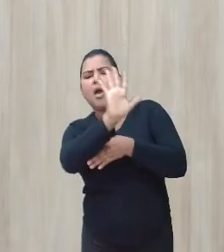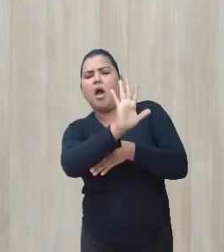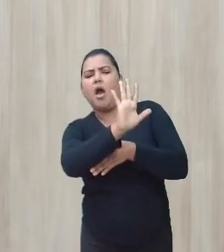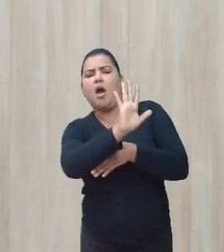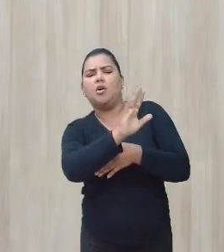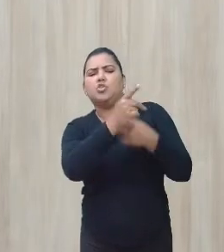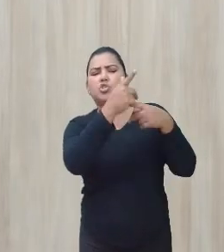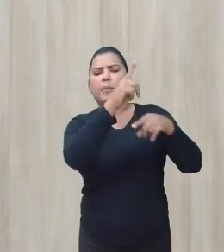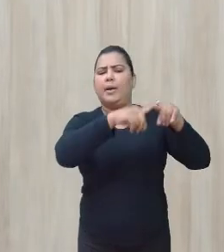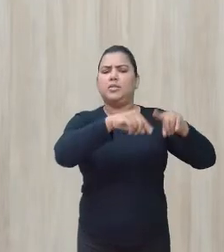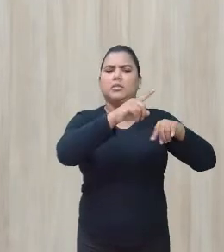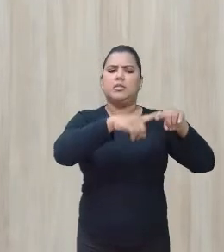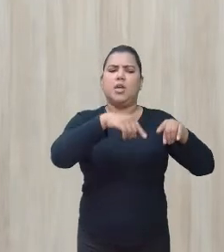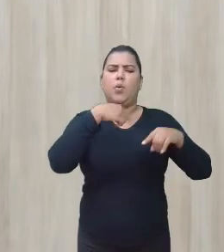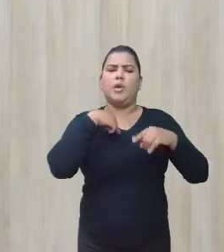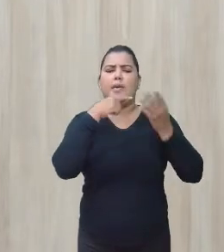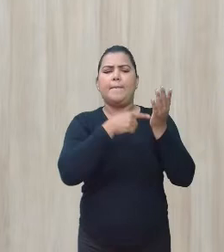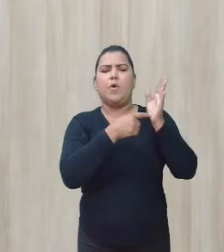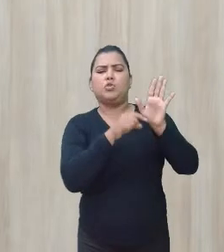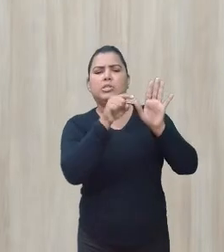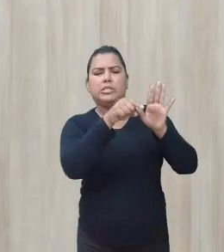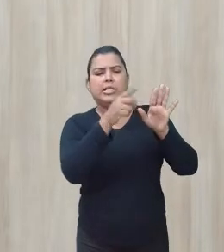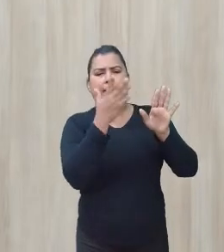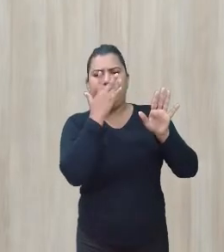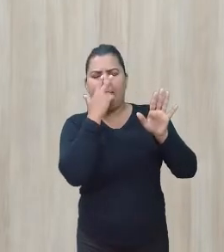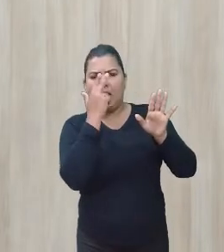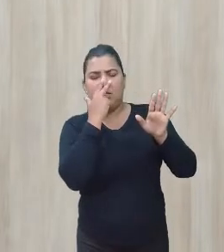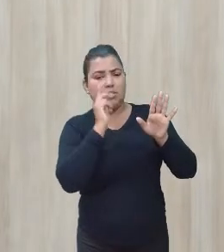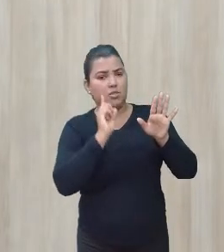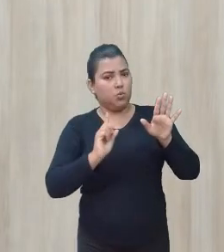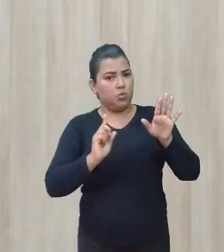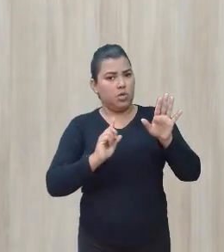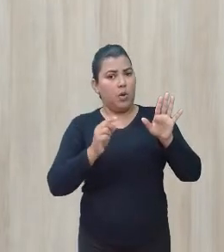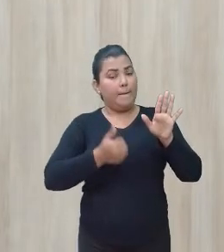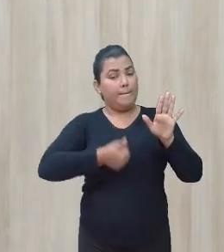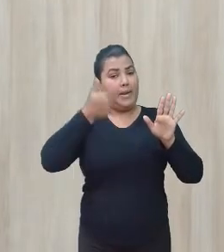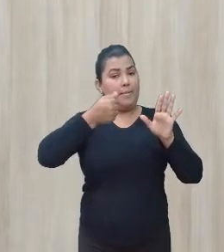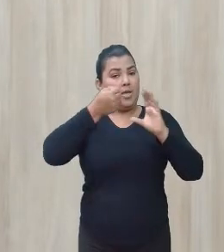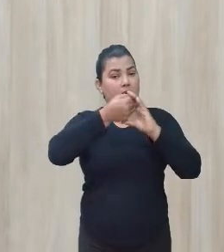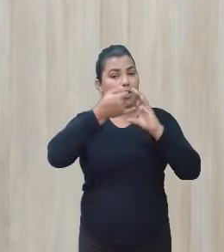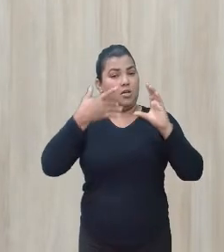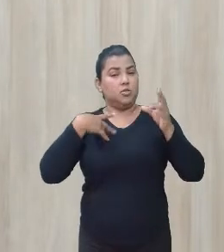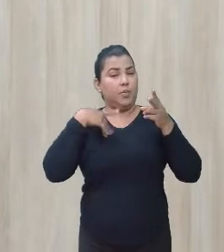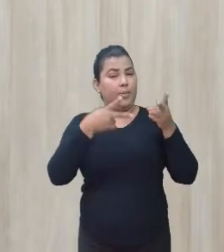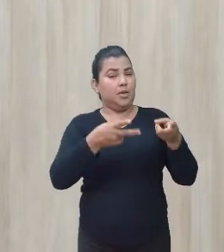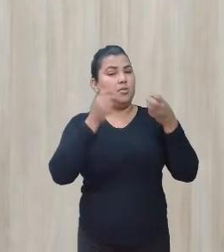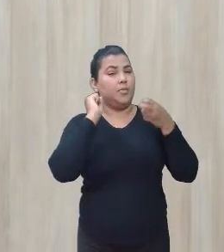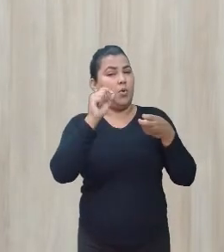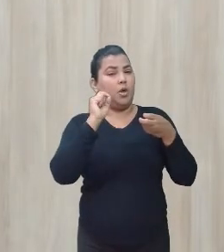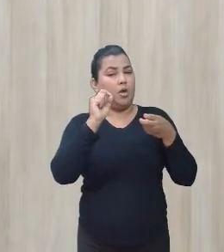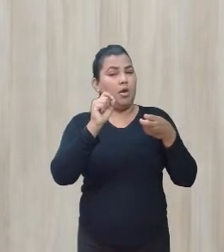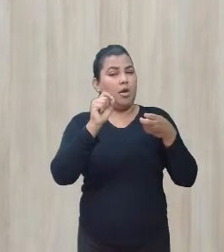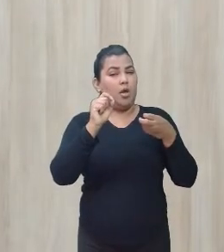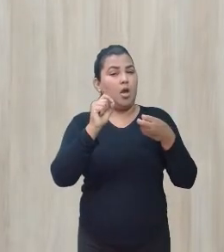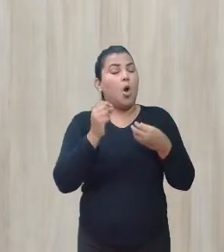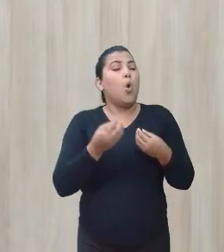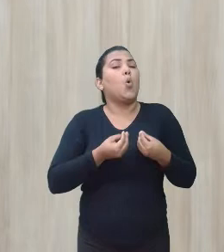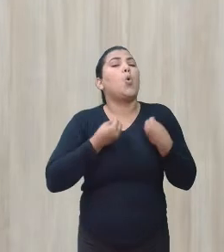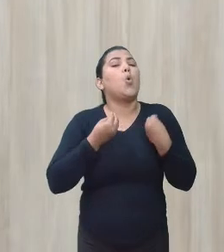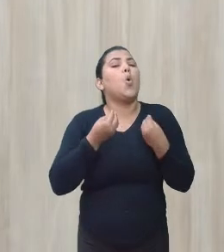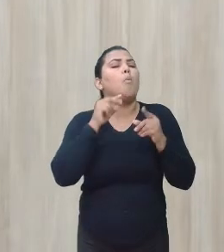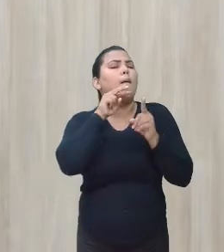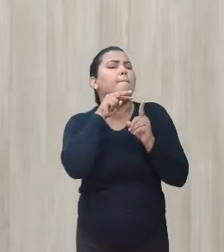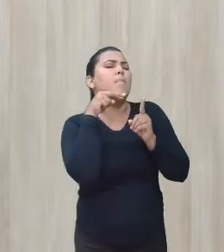tento classificar, dizer se elas são semelhantes ou não, a primeira coisa que a gente vai tentar observar é a nossa